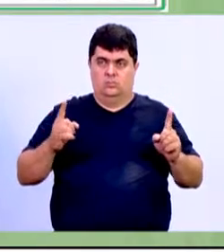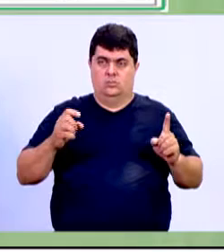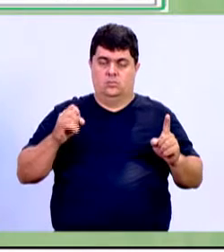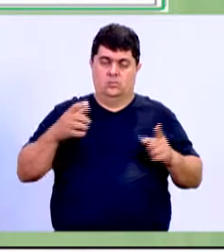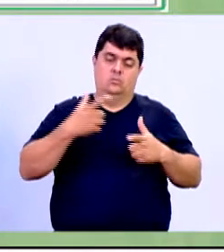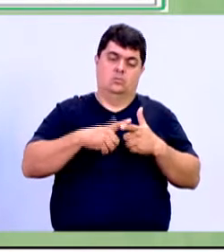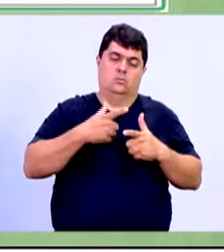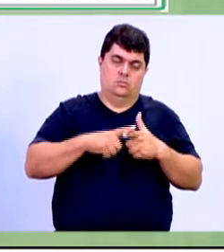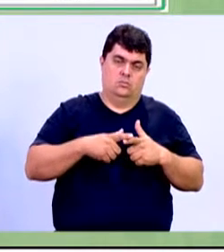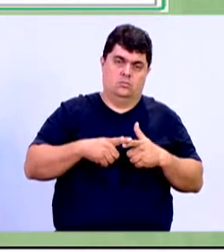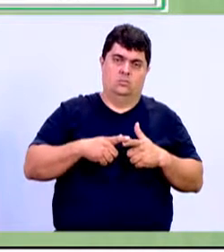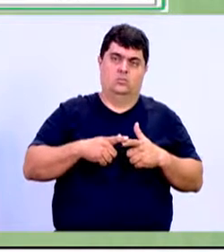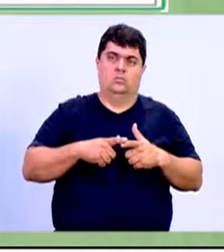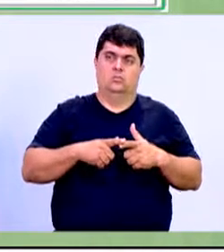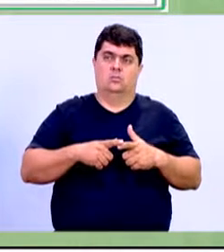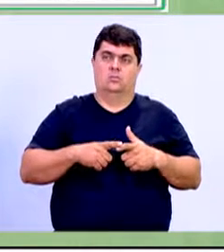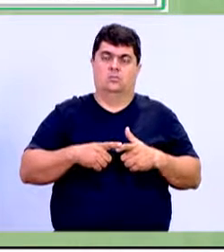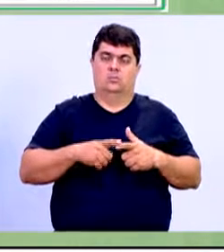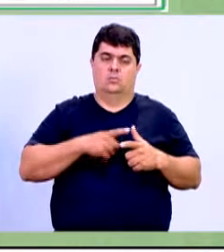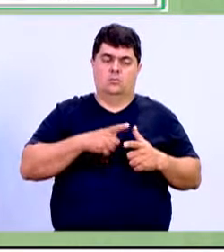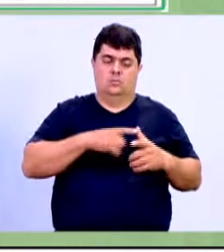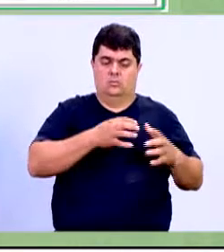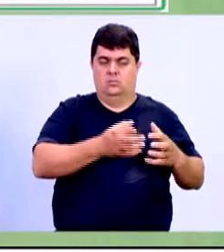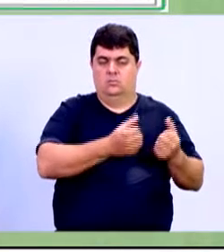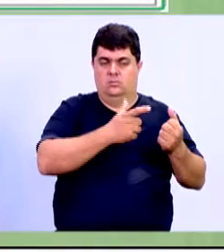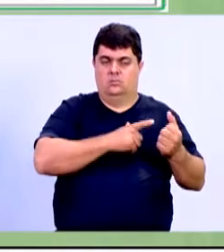dê algum problema,